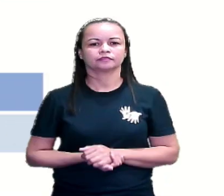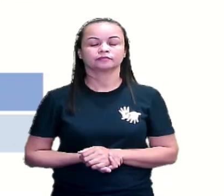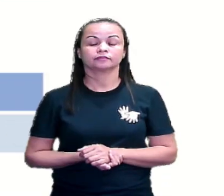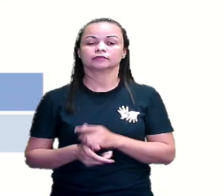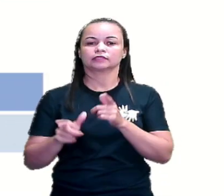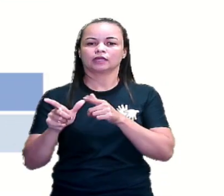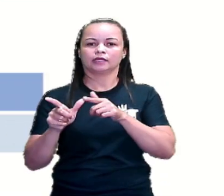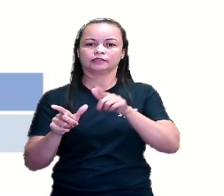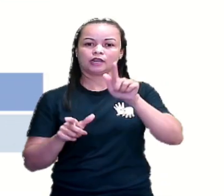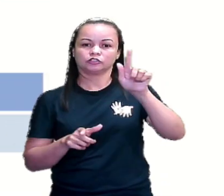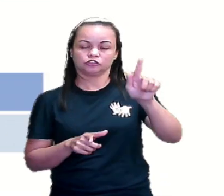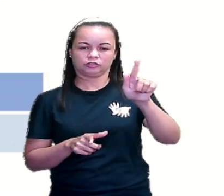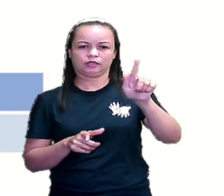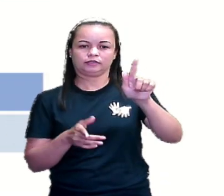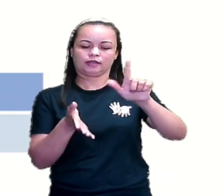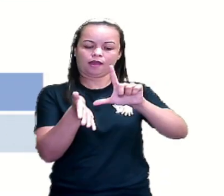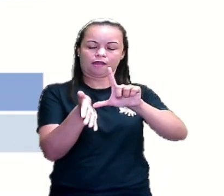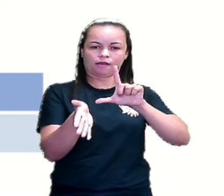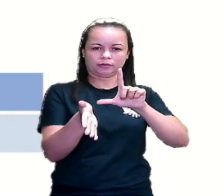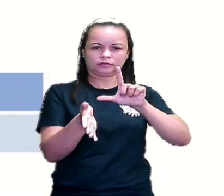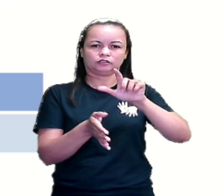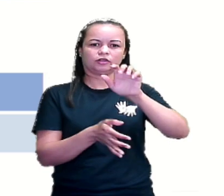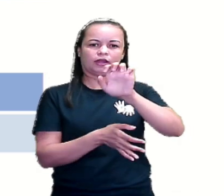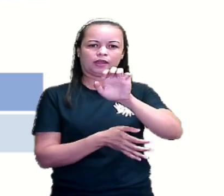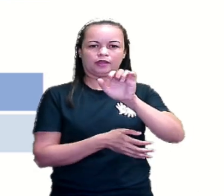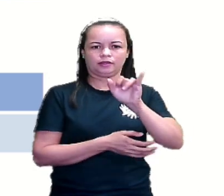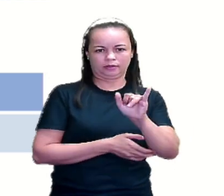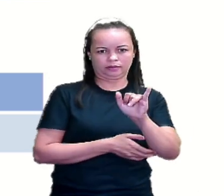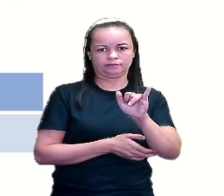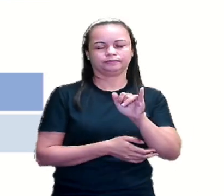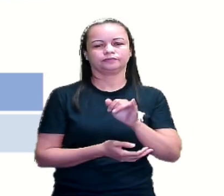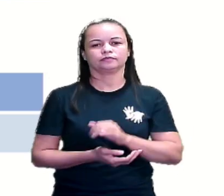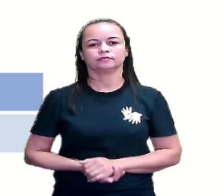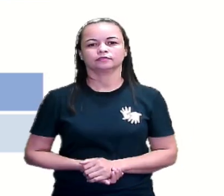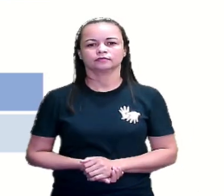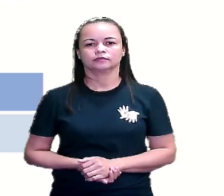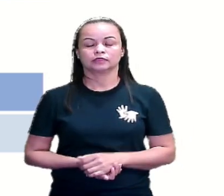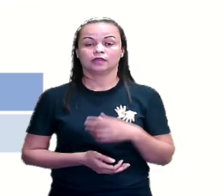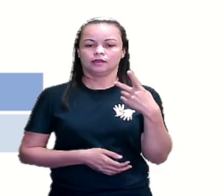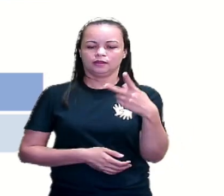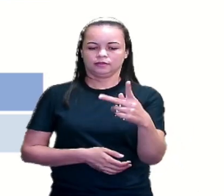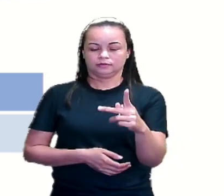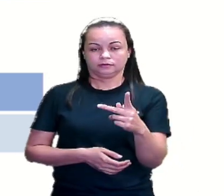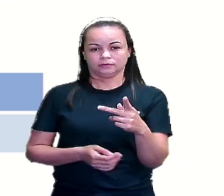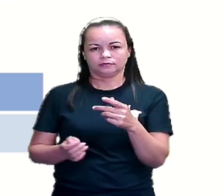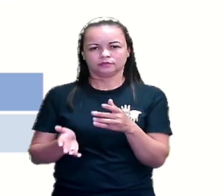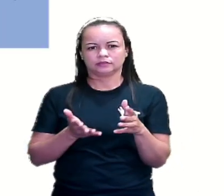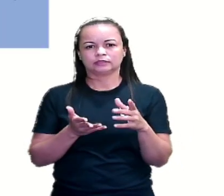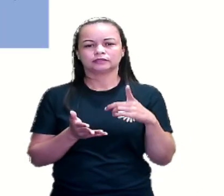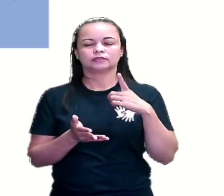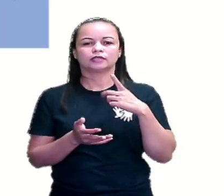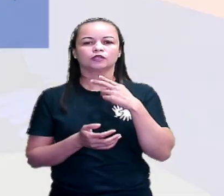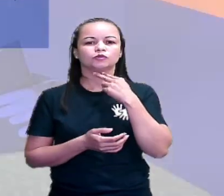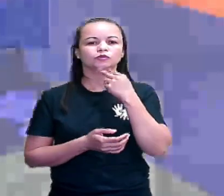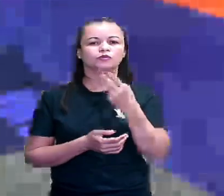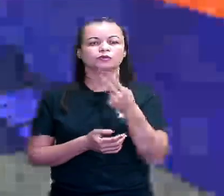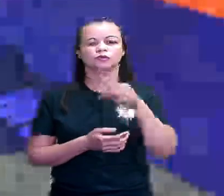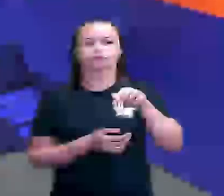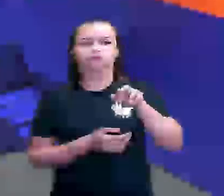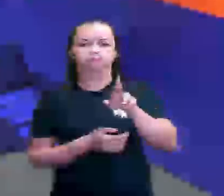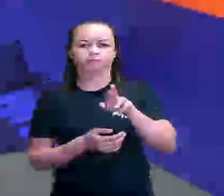letra G está sempre antes das vogais E e I. Nesse caso, tem som de